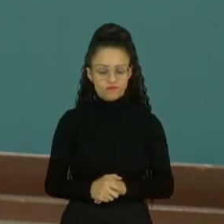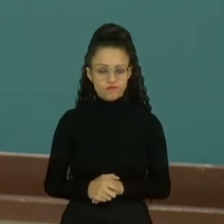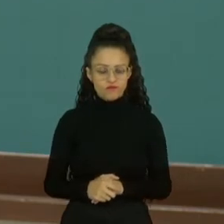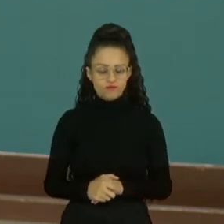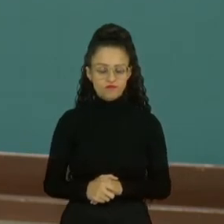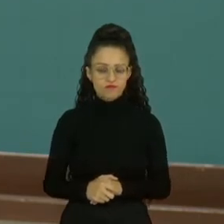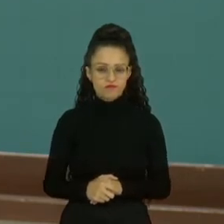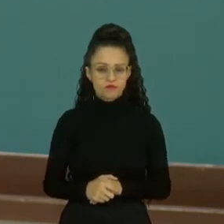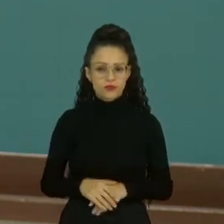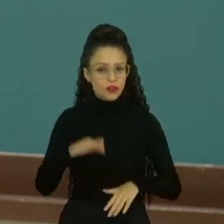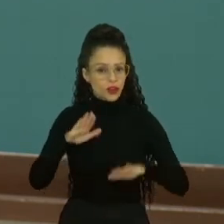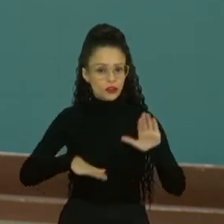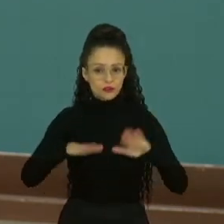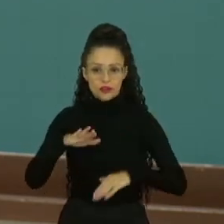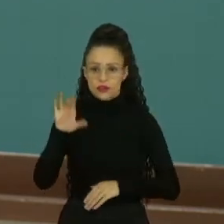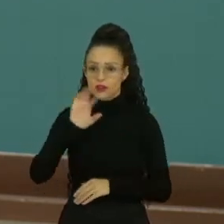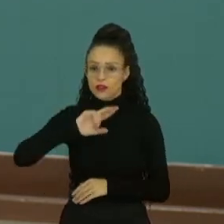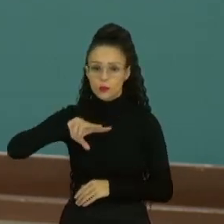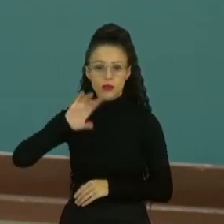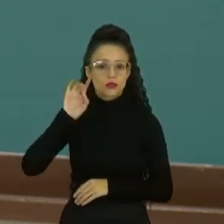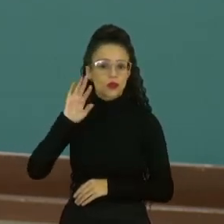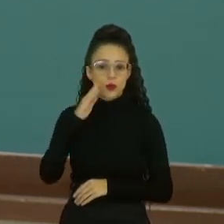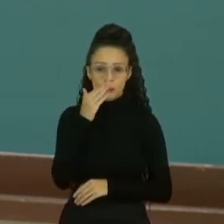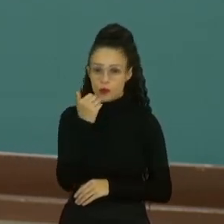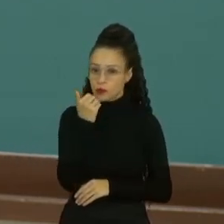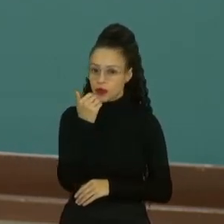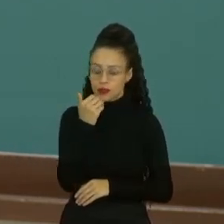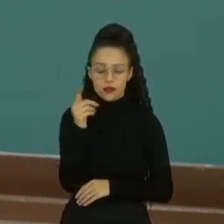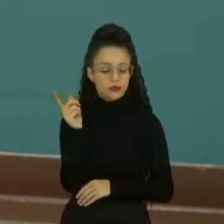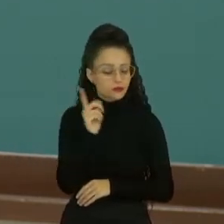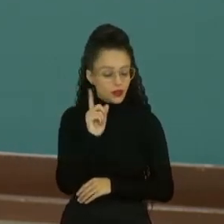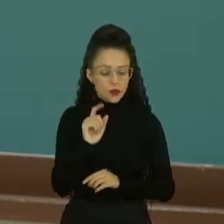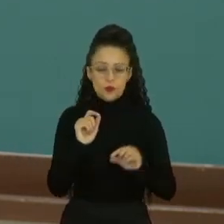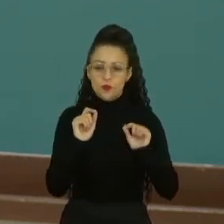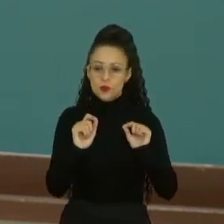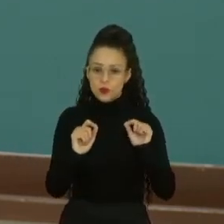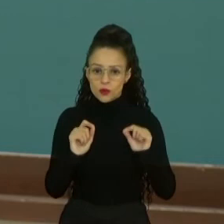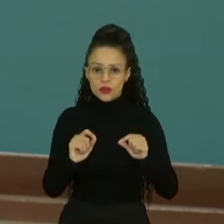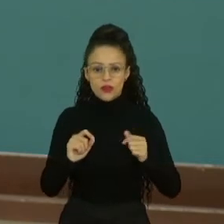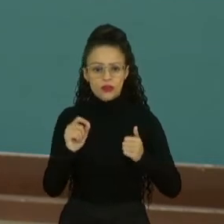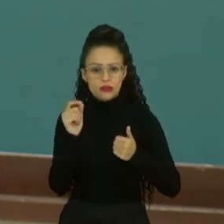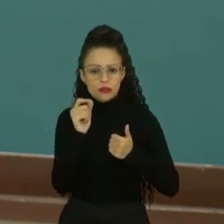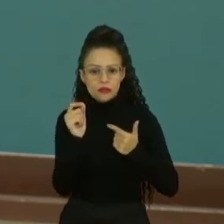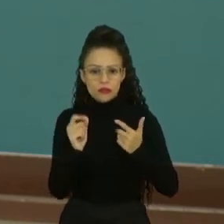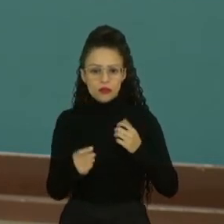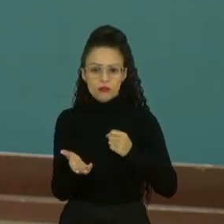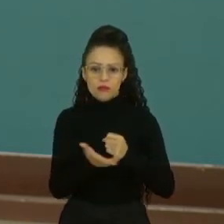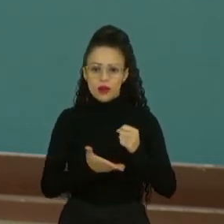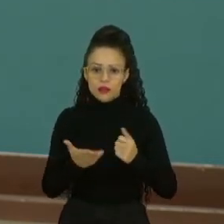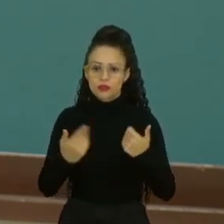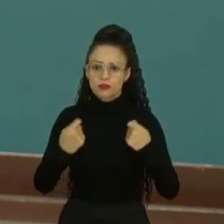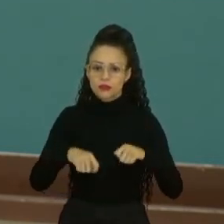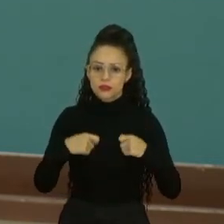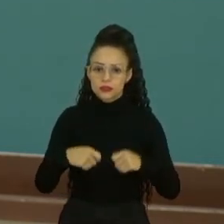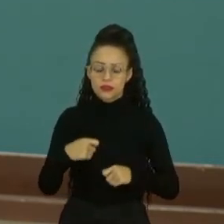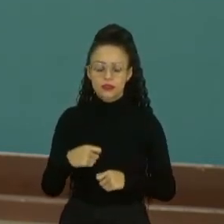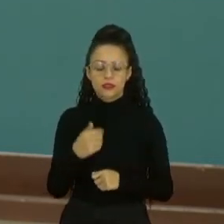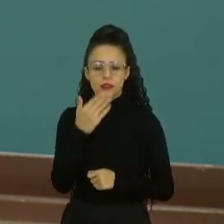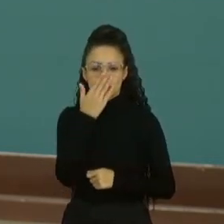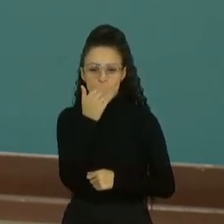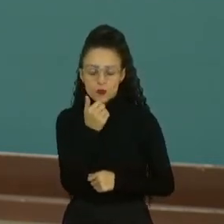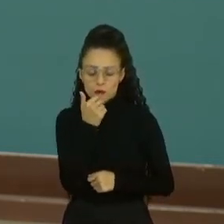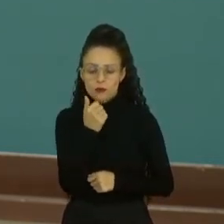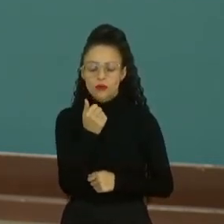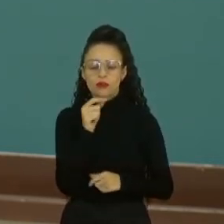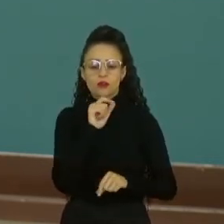assim, às vezes não é só a comida, né? É todas aquelas condições que nós precisamos, né? Aquela questão nutricional,